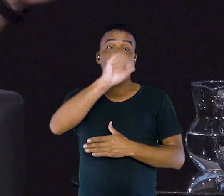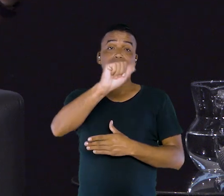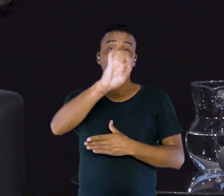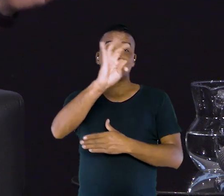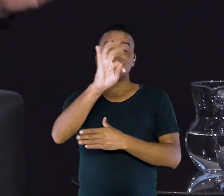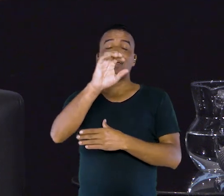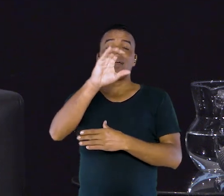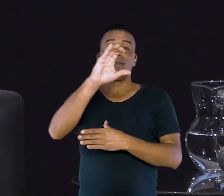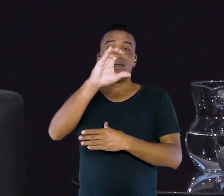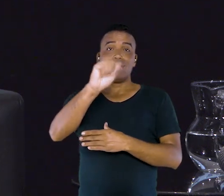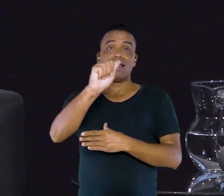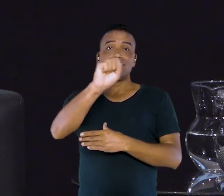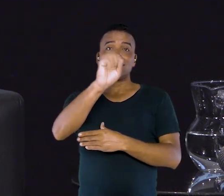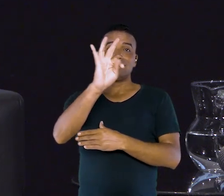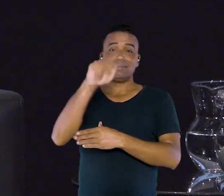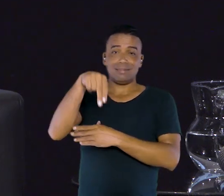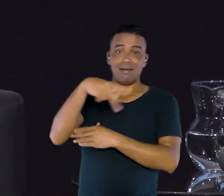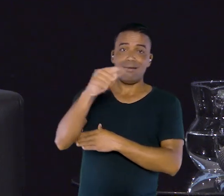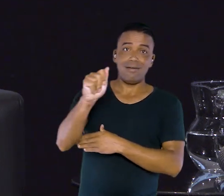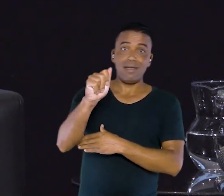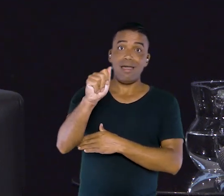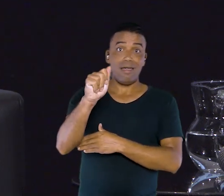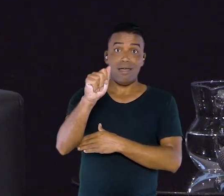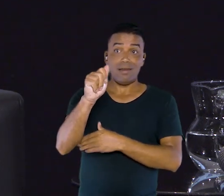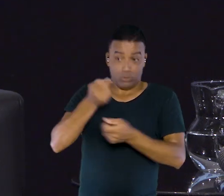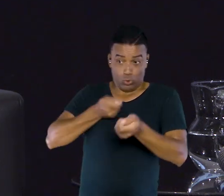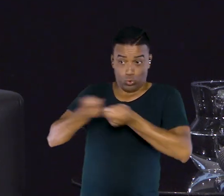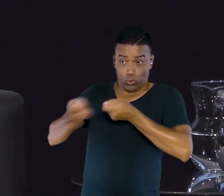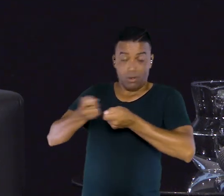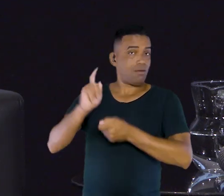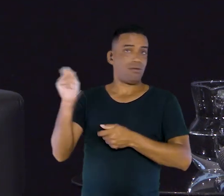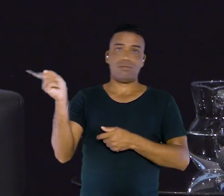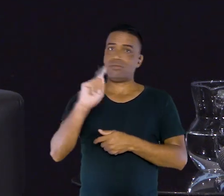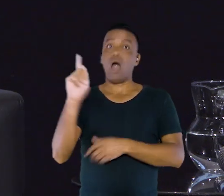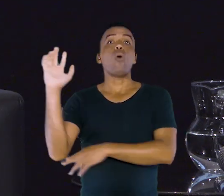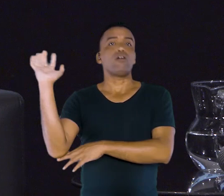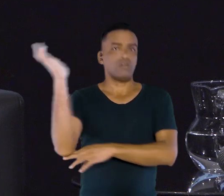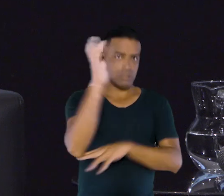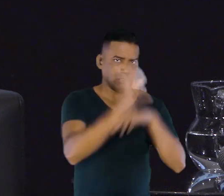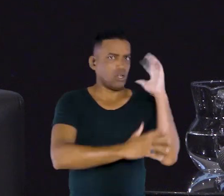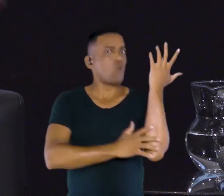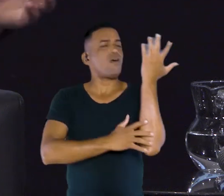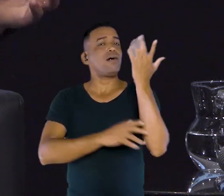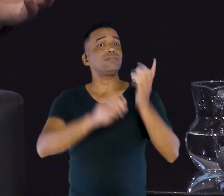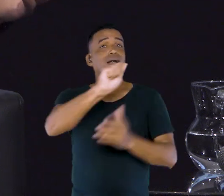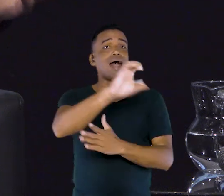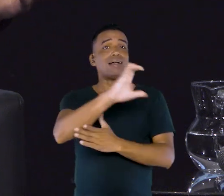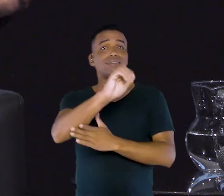por exemplo, elas nunca foram domesticadas. Tecnicamente falando, elas são selvagens.